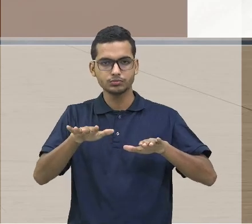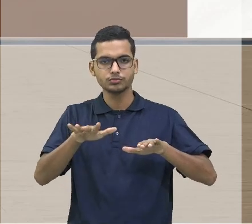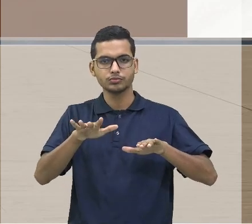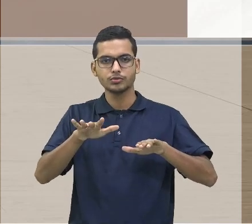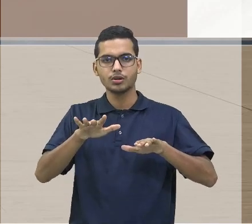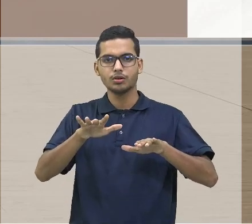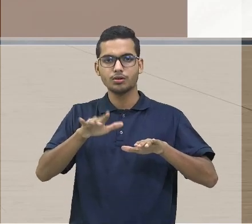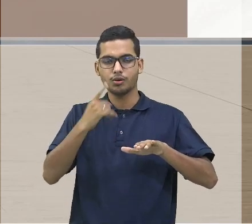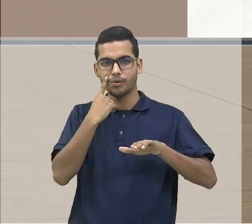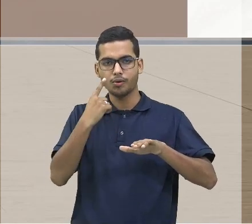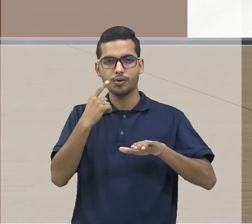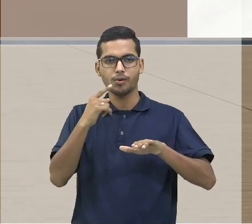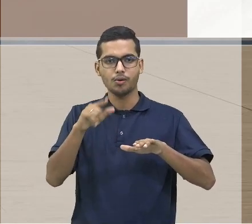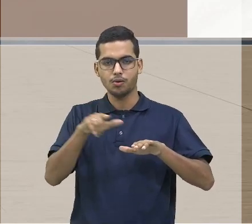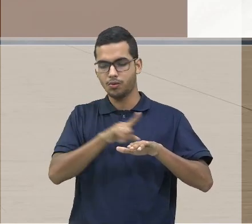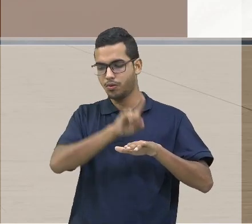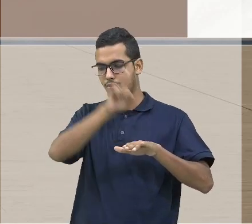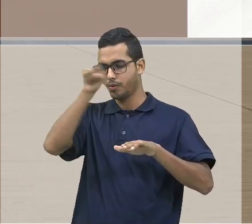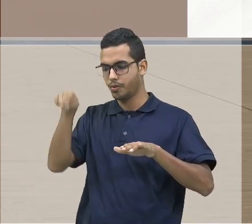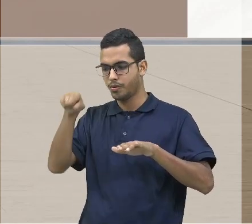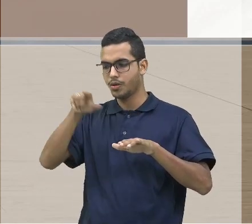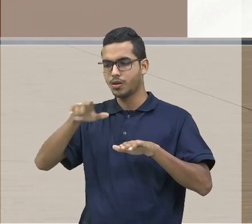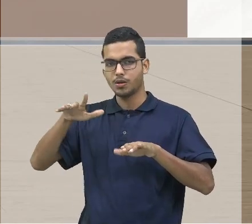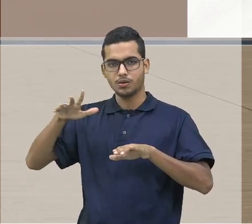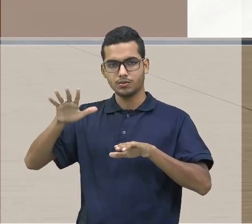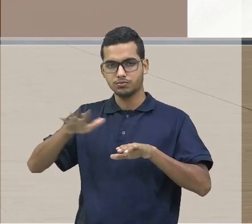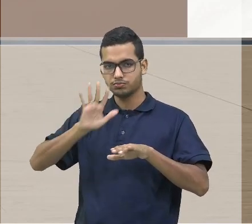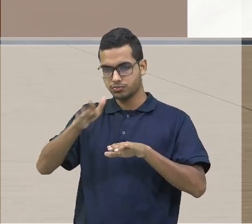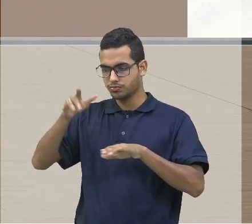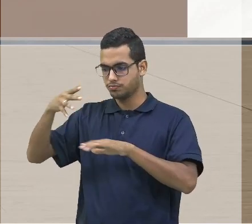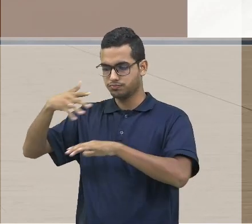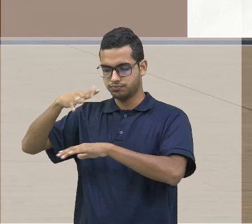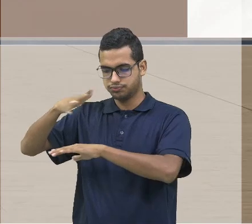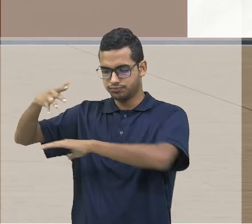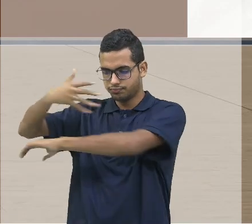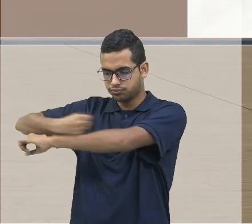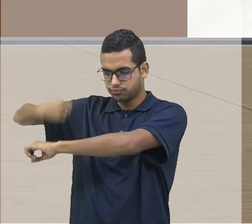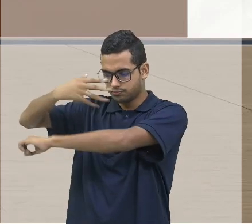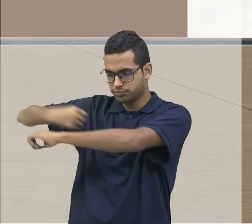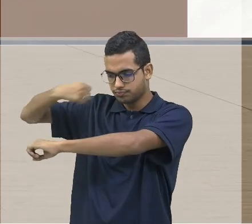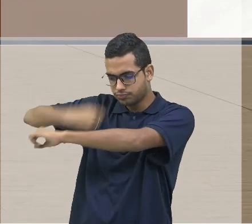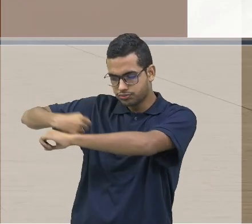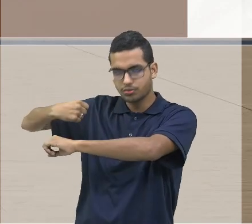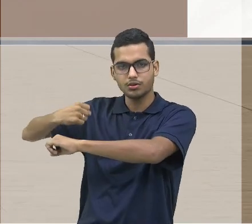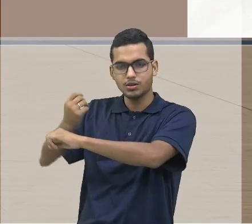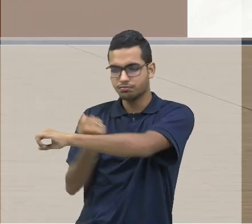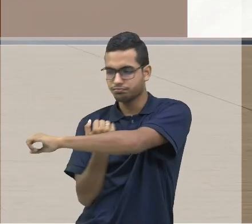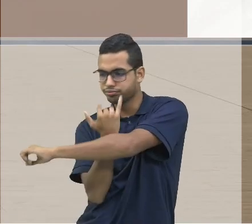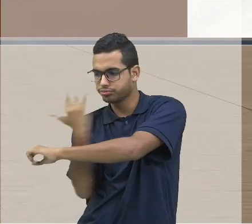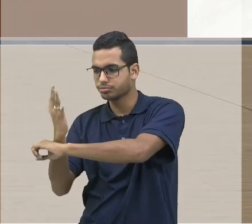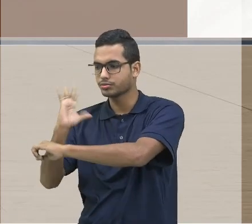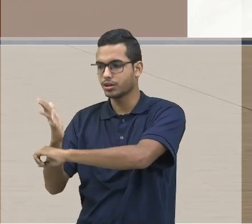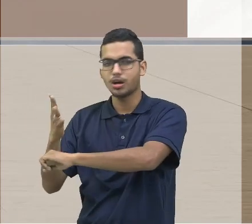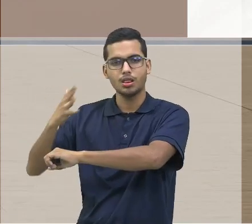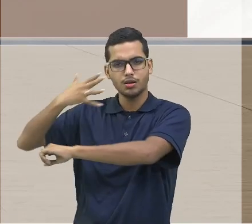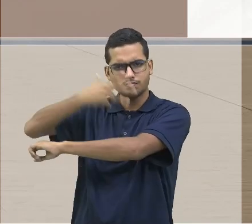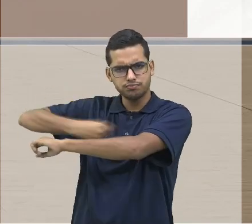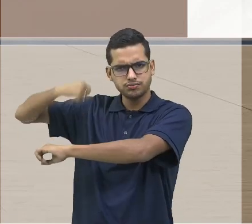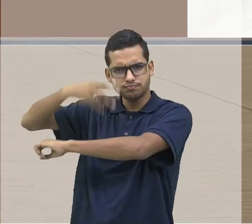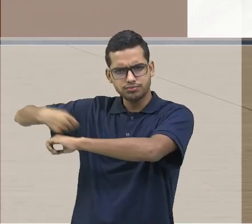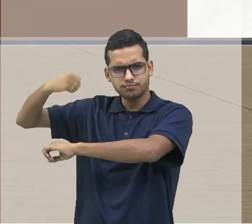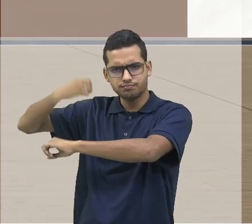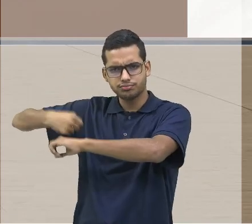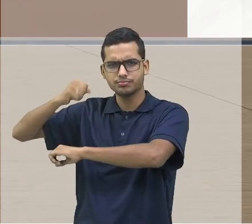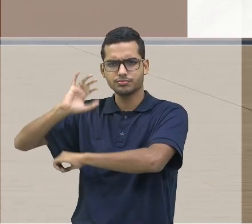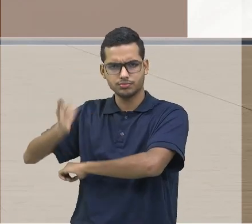que ficou descansando. Então você vai mudando a área onde está sendo produzida cada coisa. Então esse é esse sistema de rotação de culturas